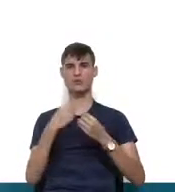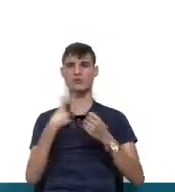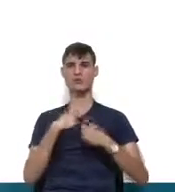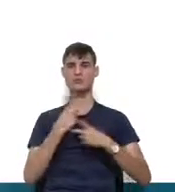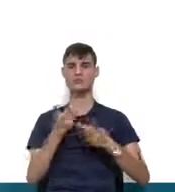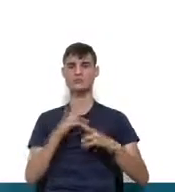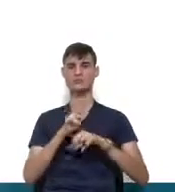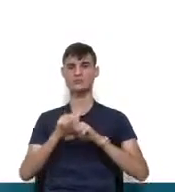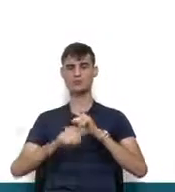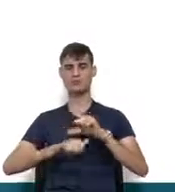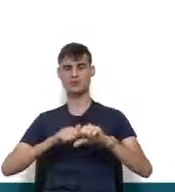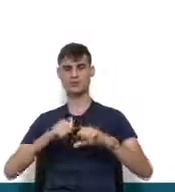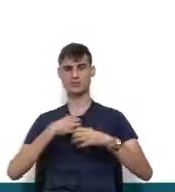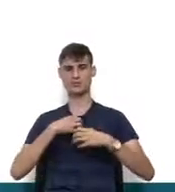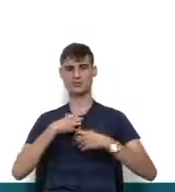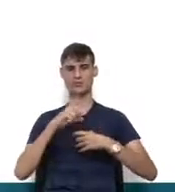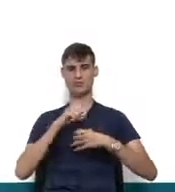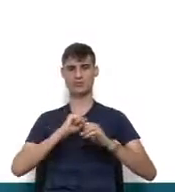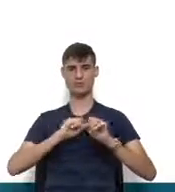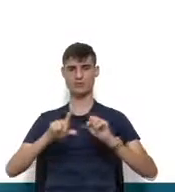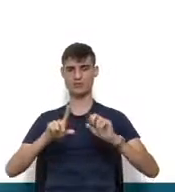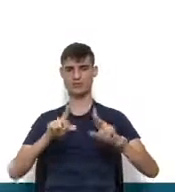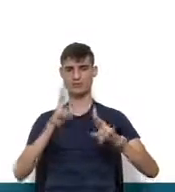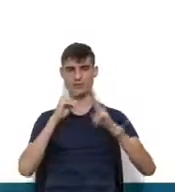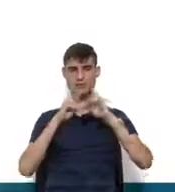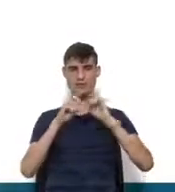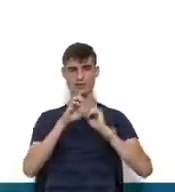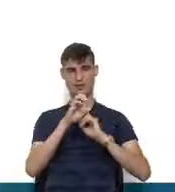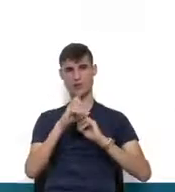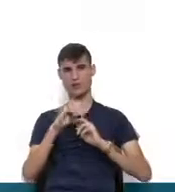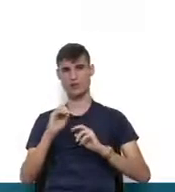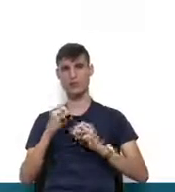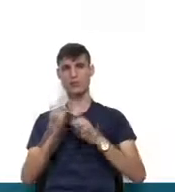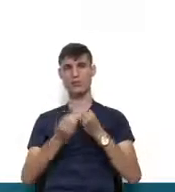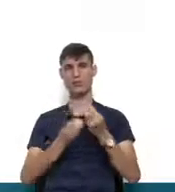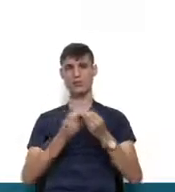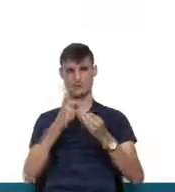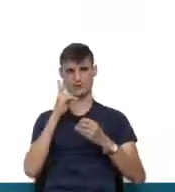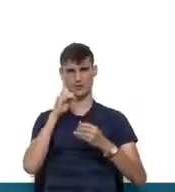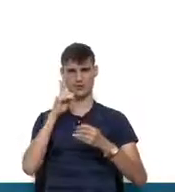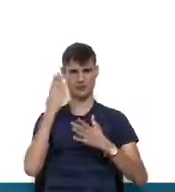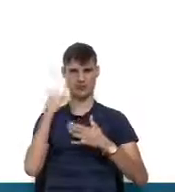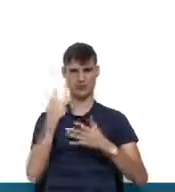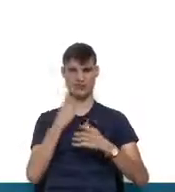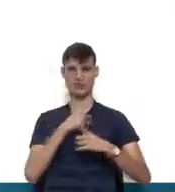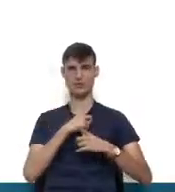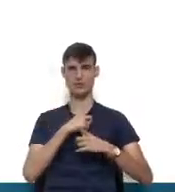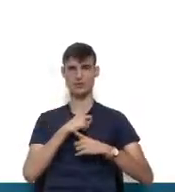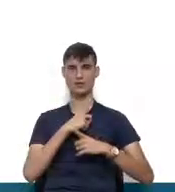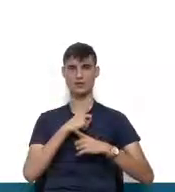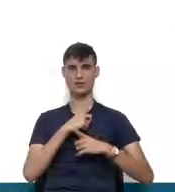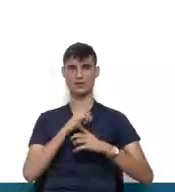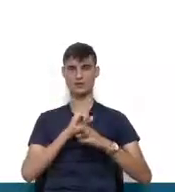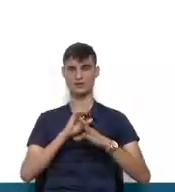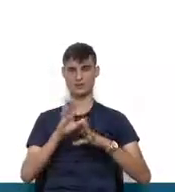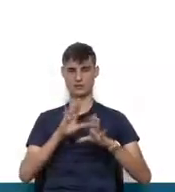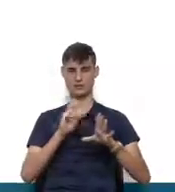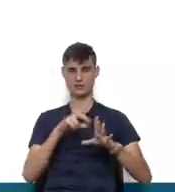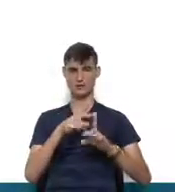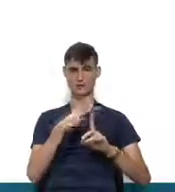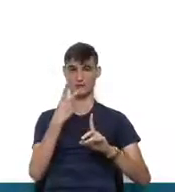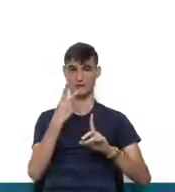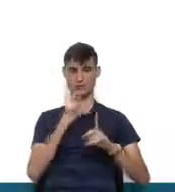faz para substituir essas expressões aqui na EDO? Então, lembra que a gente tinha derivada da segunda